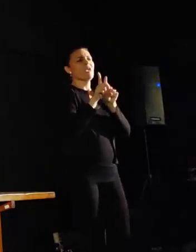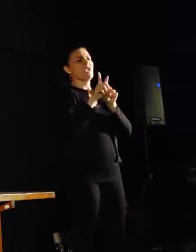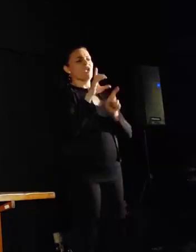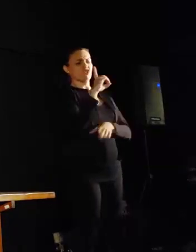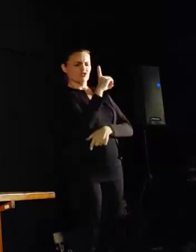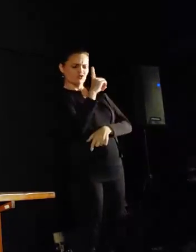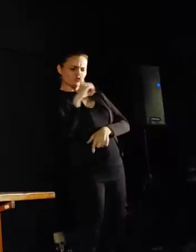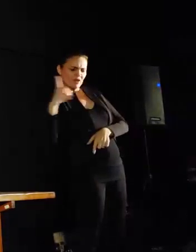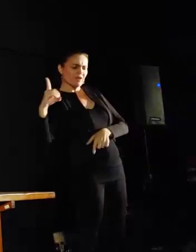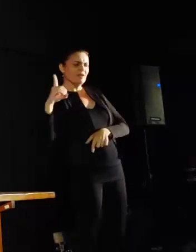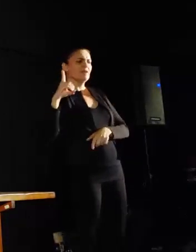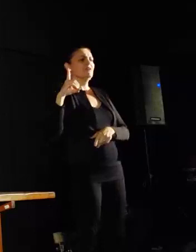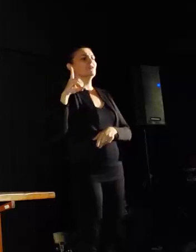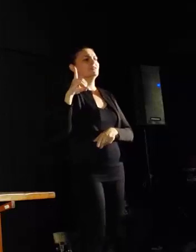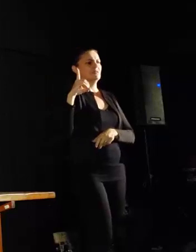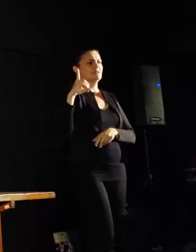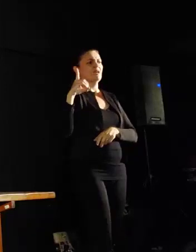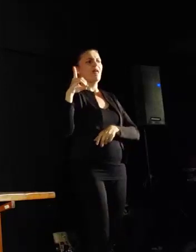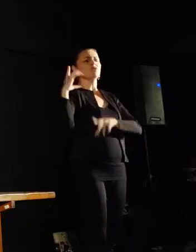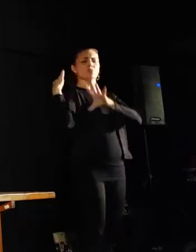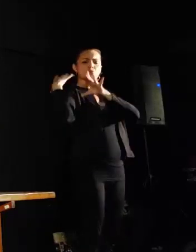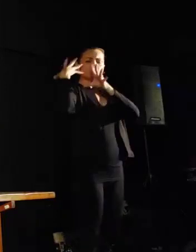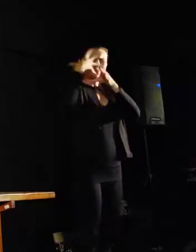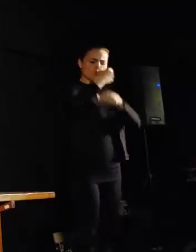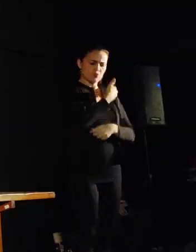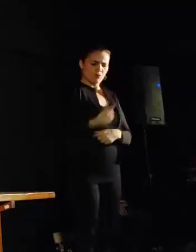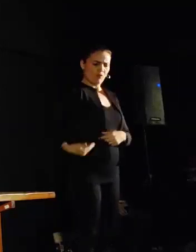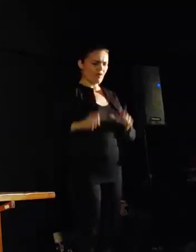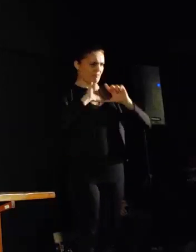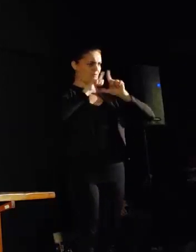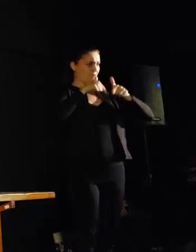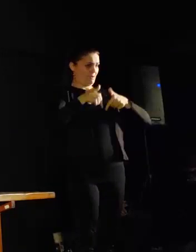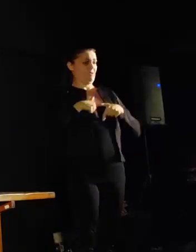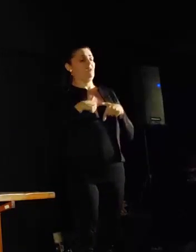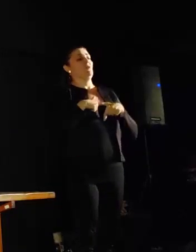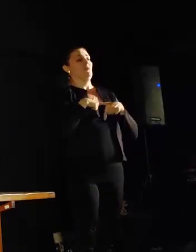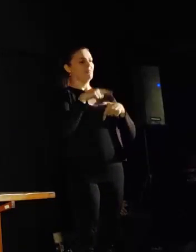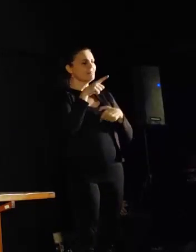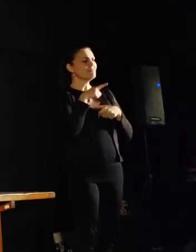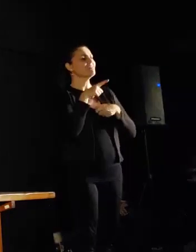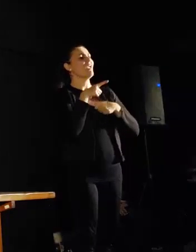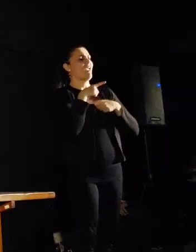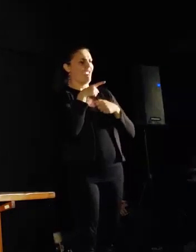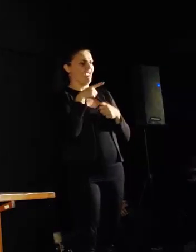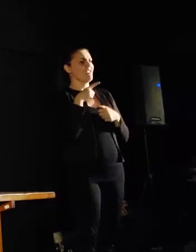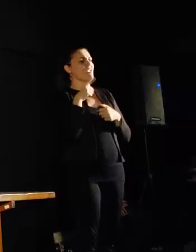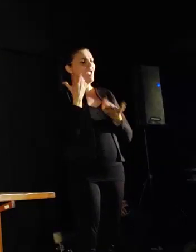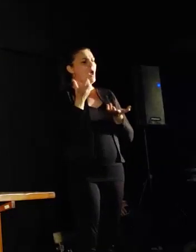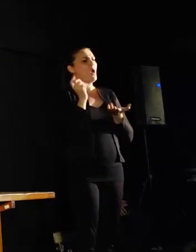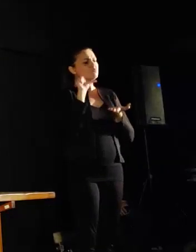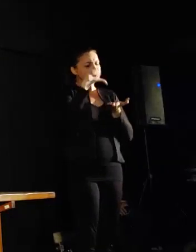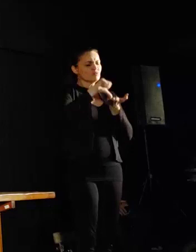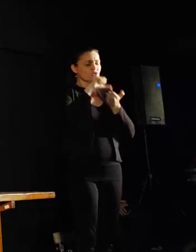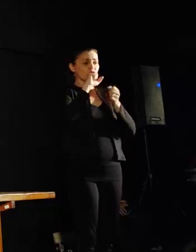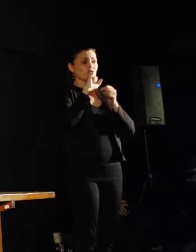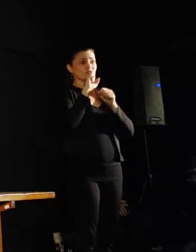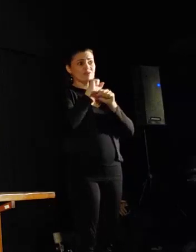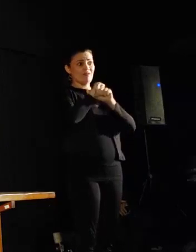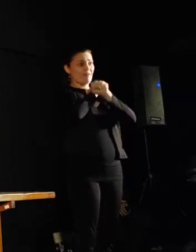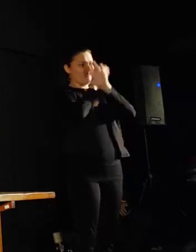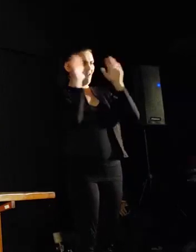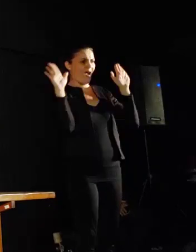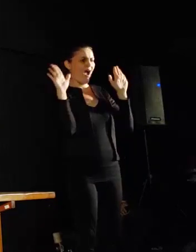direitista dos últimos governos israelenses. Quer dizer, tem um eixo muito claro, né? Que é um eixo de